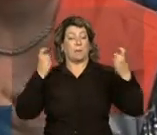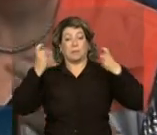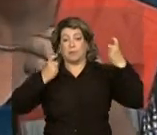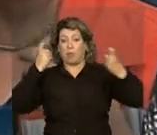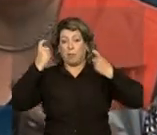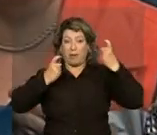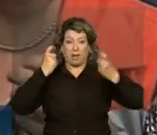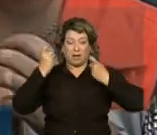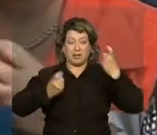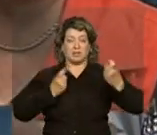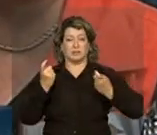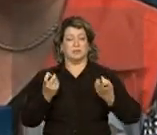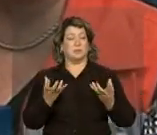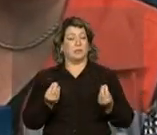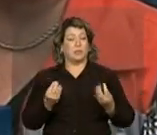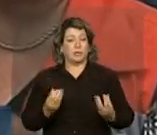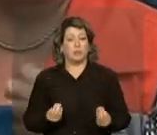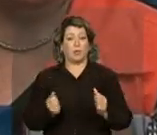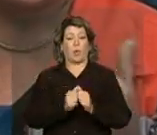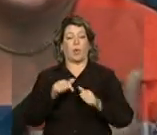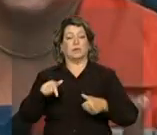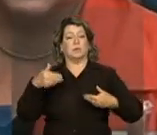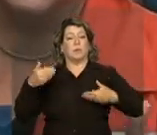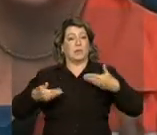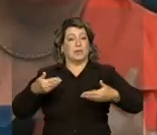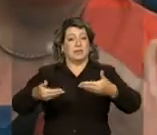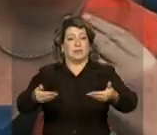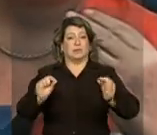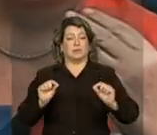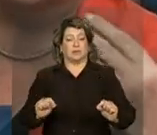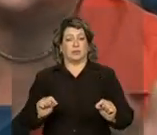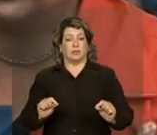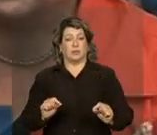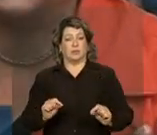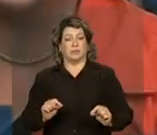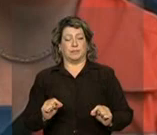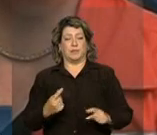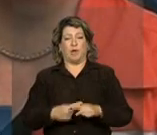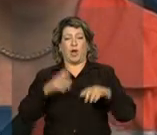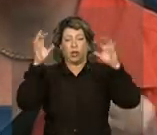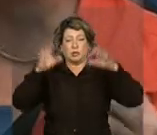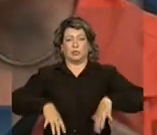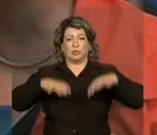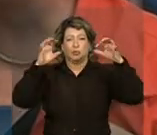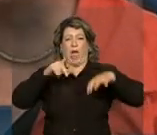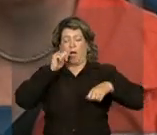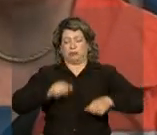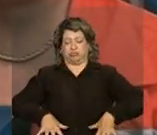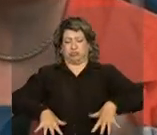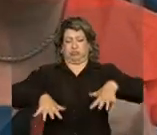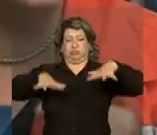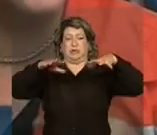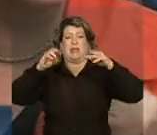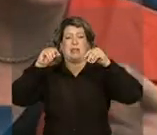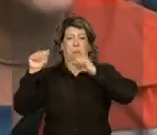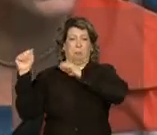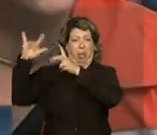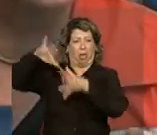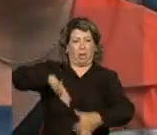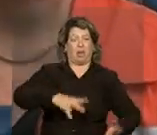preocupados com esse processo de enchentes e deslizamentos que